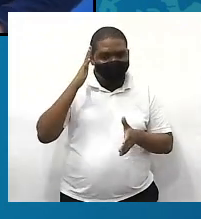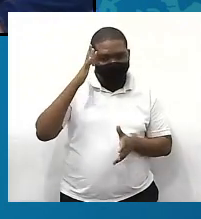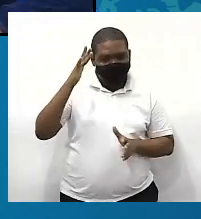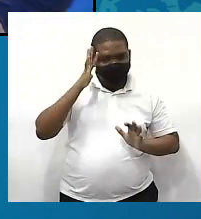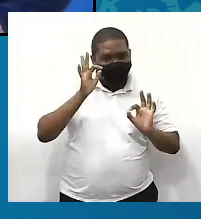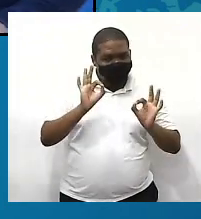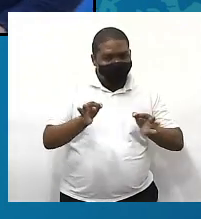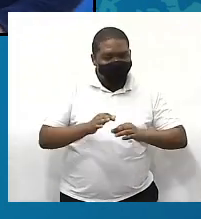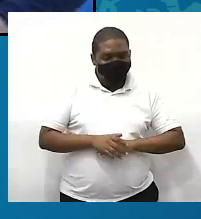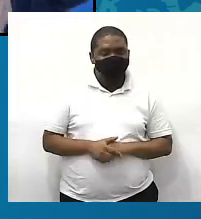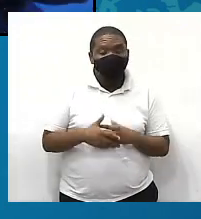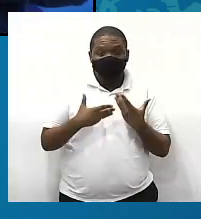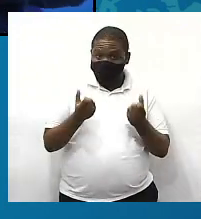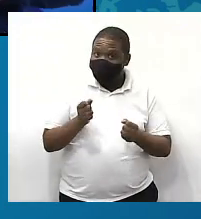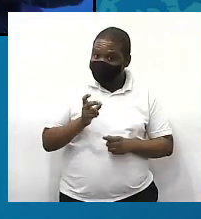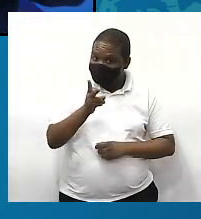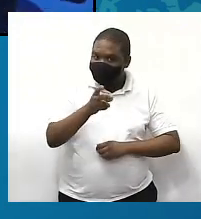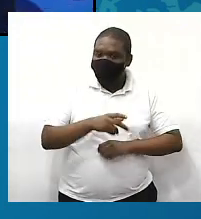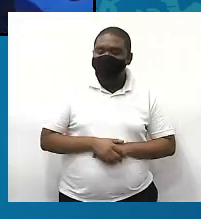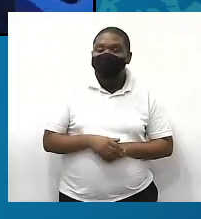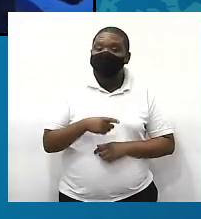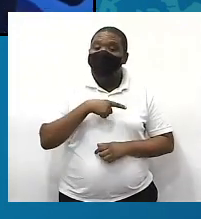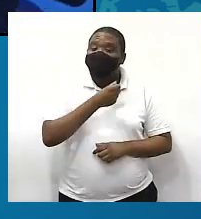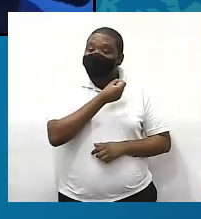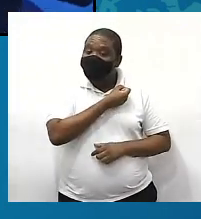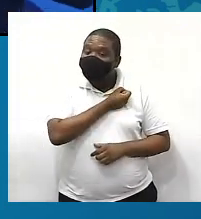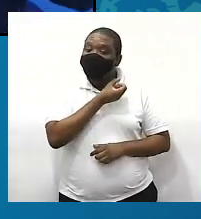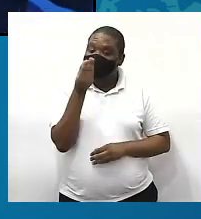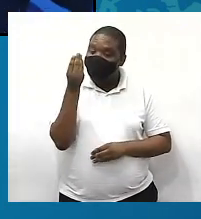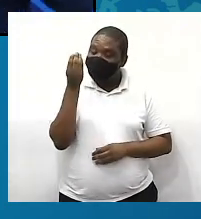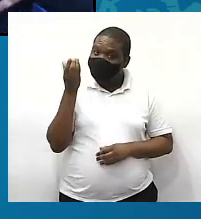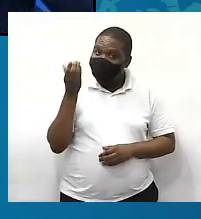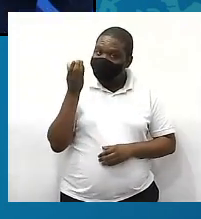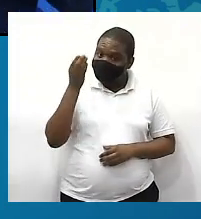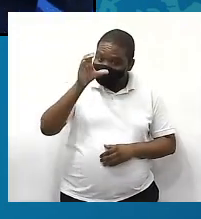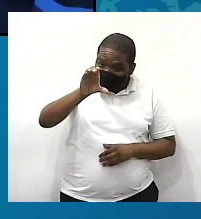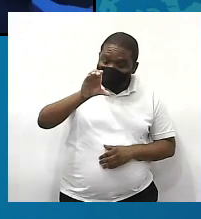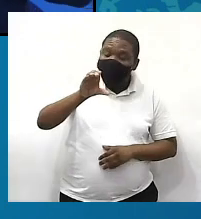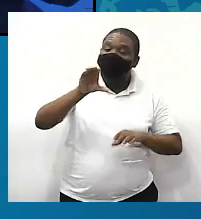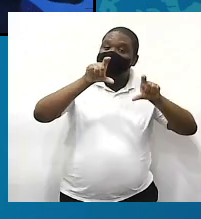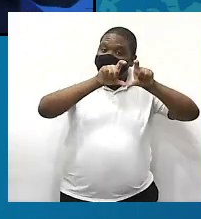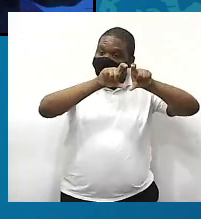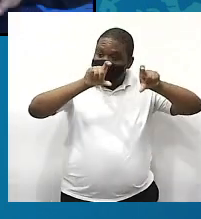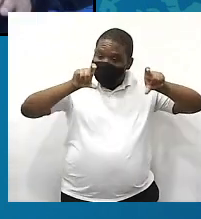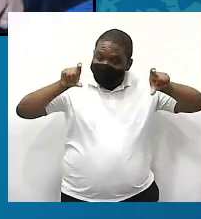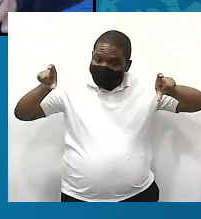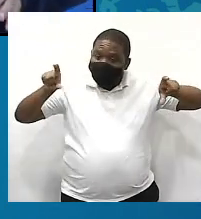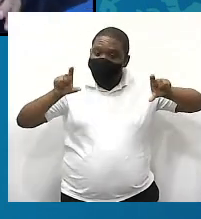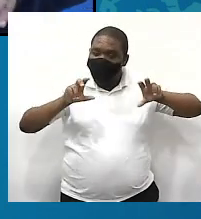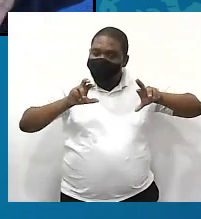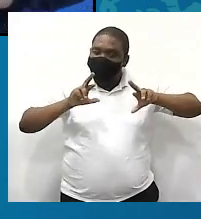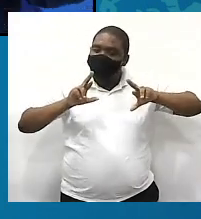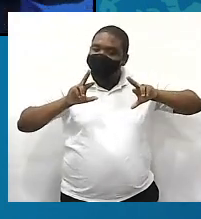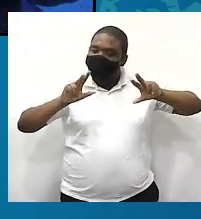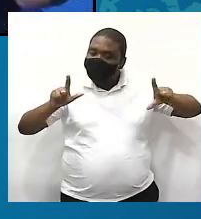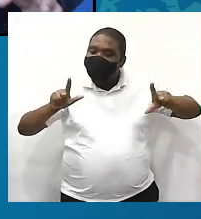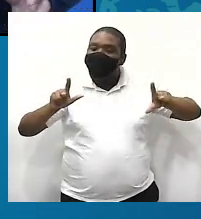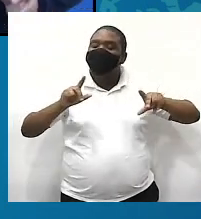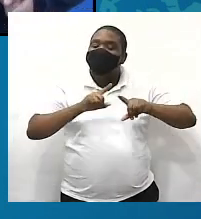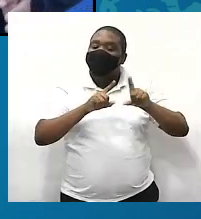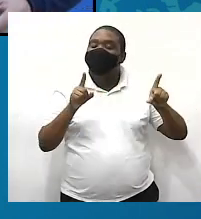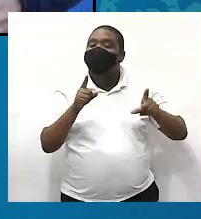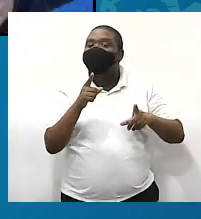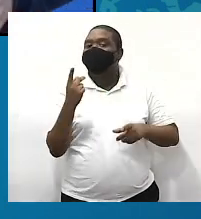ok? Então vamos lá. Os números eles são colocados nessa posição diferentes para